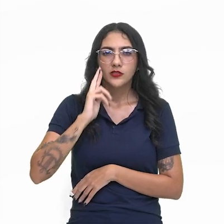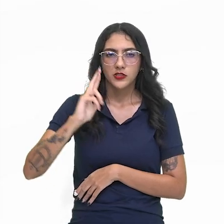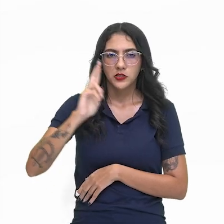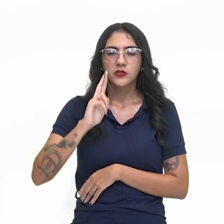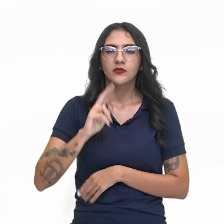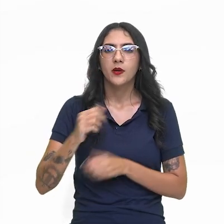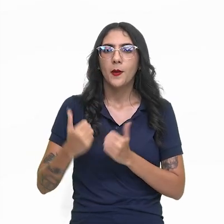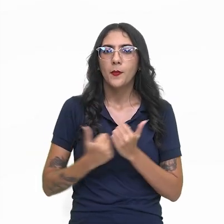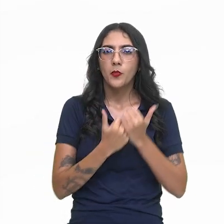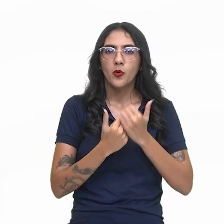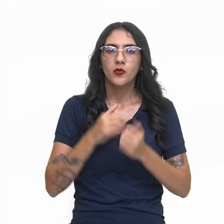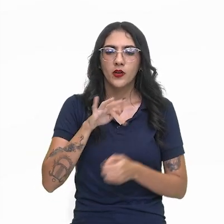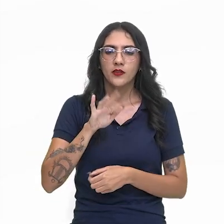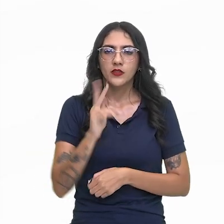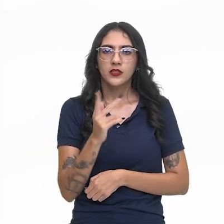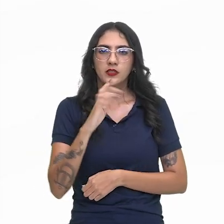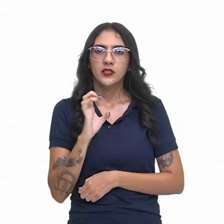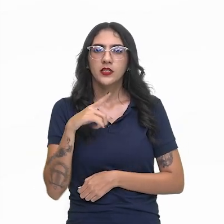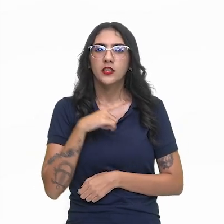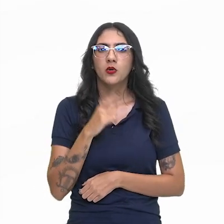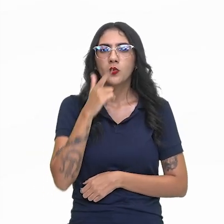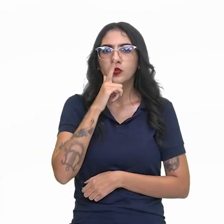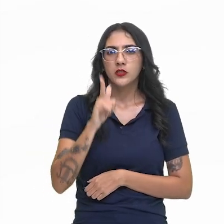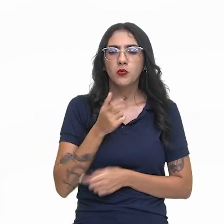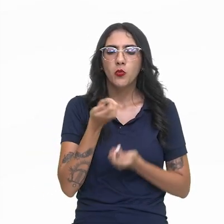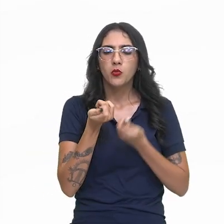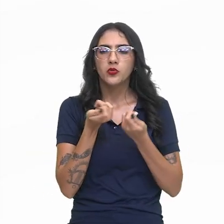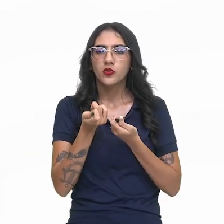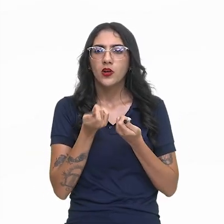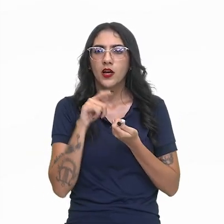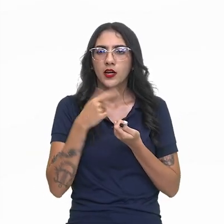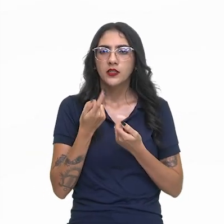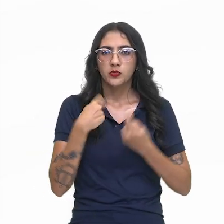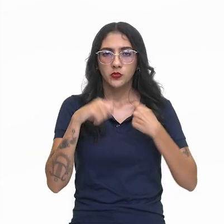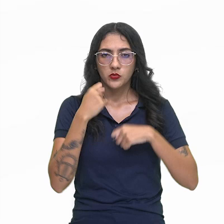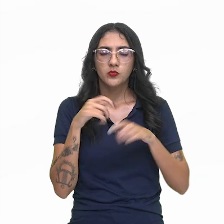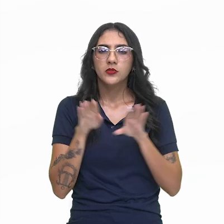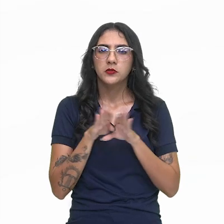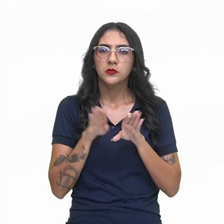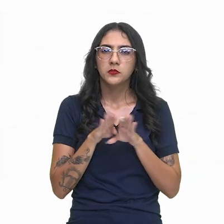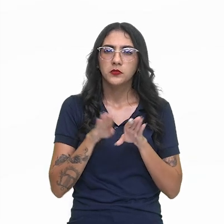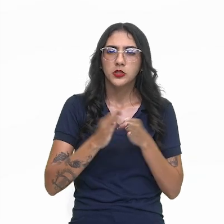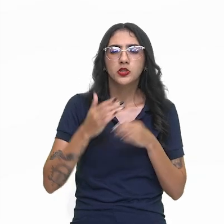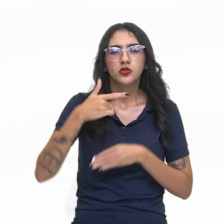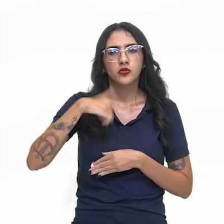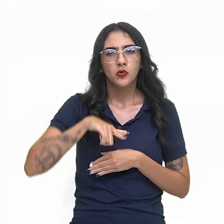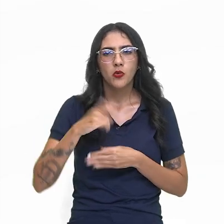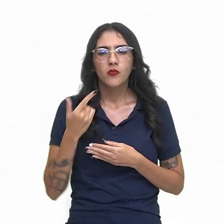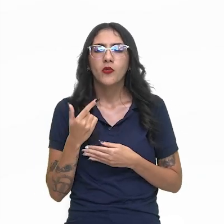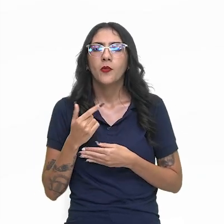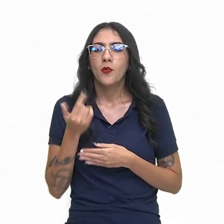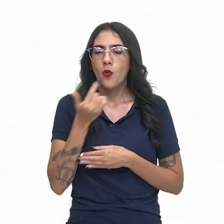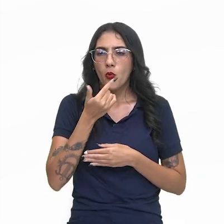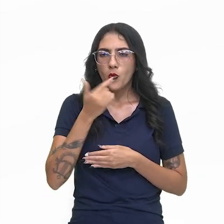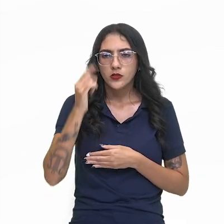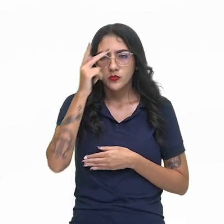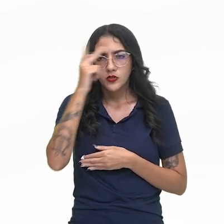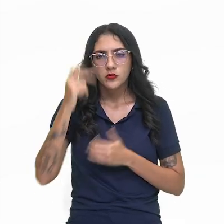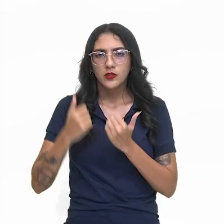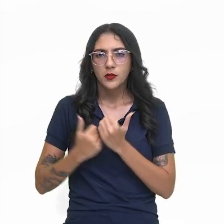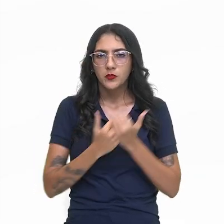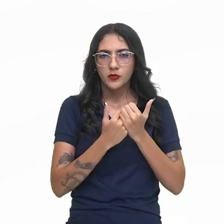conseguiu estabilizar a inflação e recuperar a confiança dos investidores. A nova moeda, o